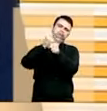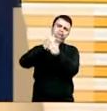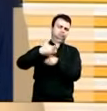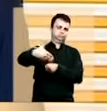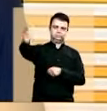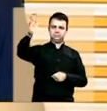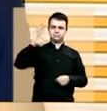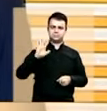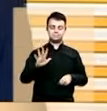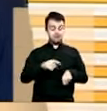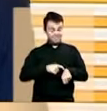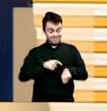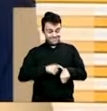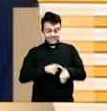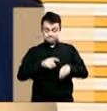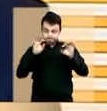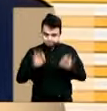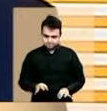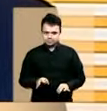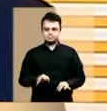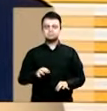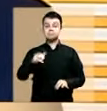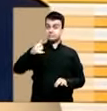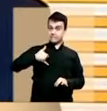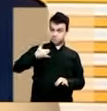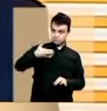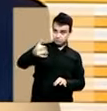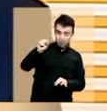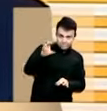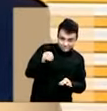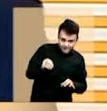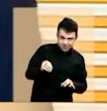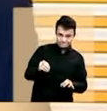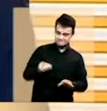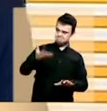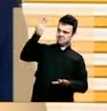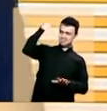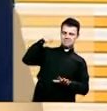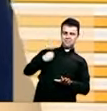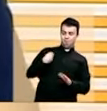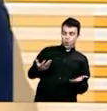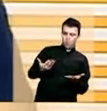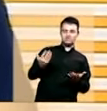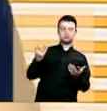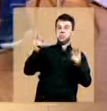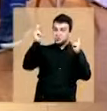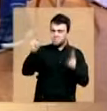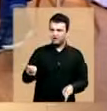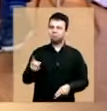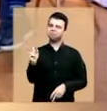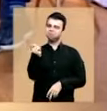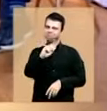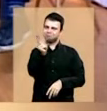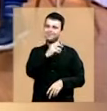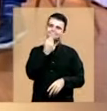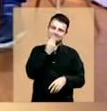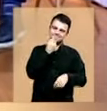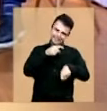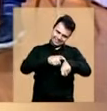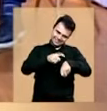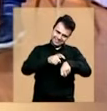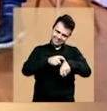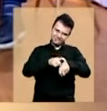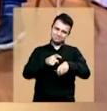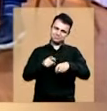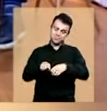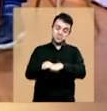Isso. Entendeu? Mas não é, quando eu concluir 80 anos, não é a mesma qualidade do tempo de hoje. O tempo não dá para ser sustentável, né? Esse não